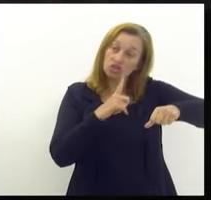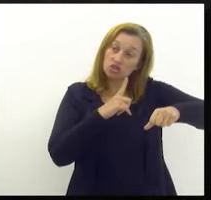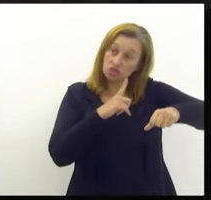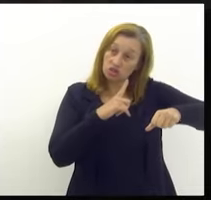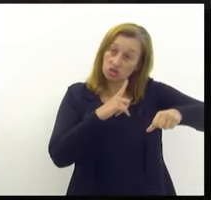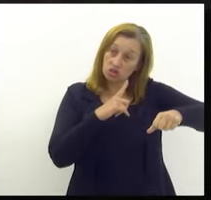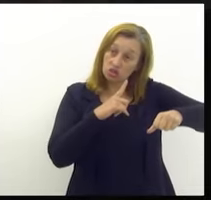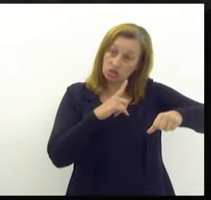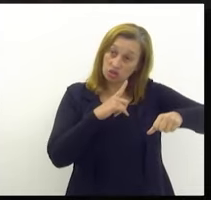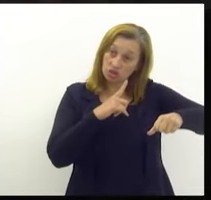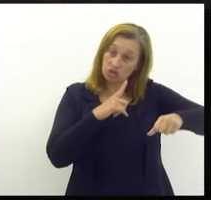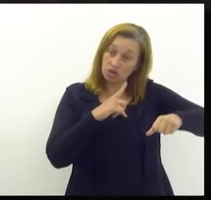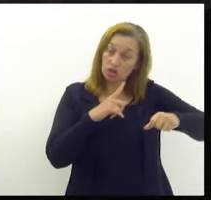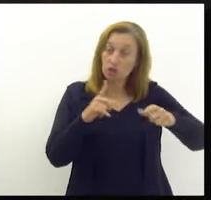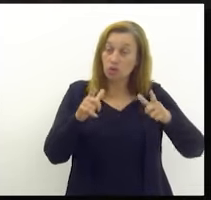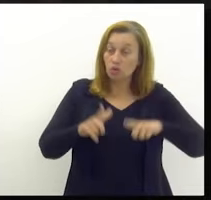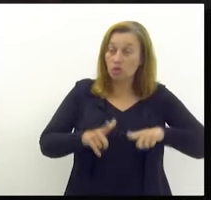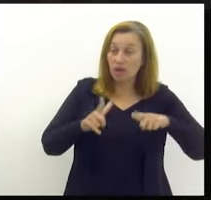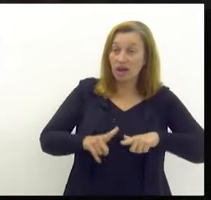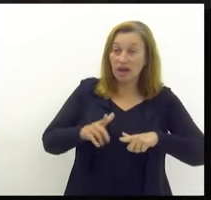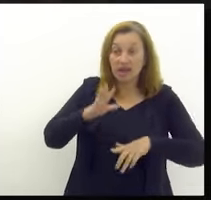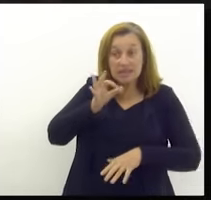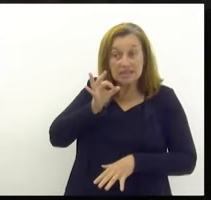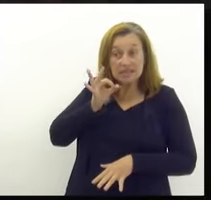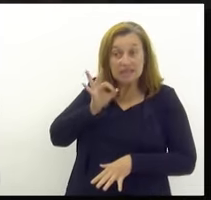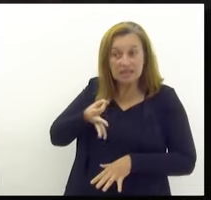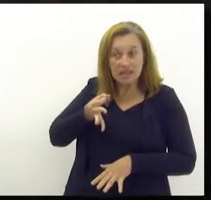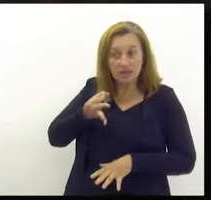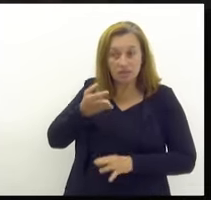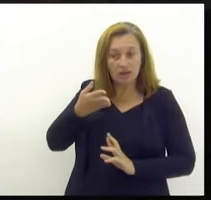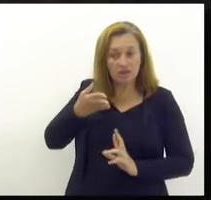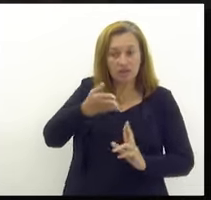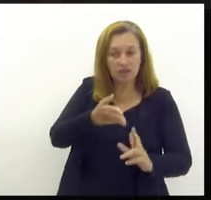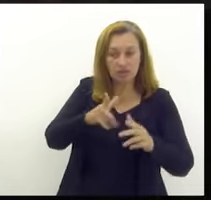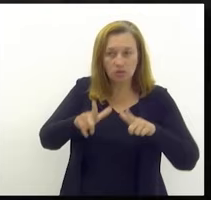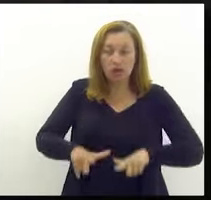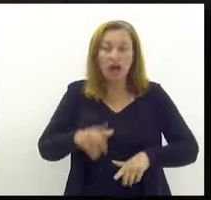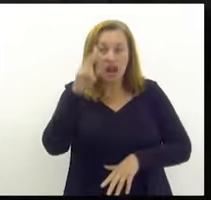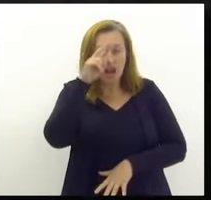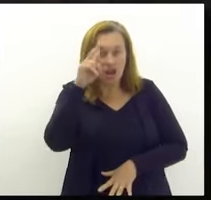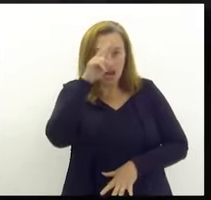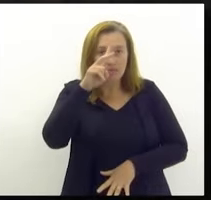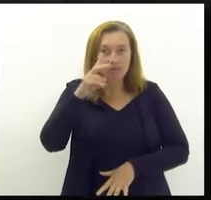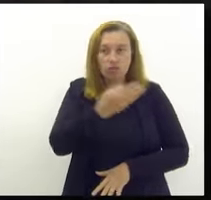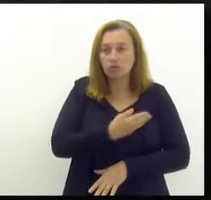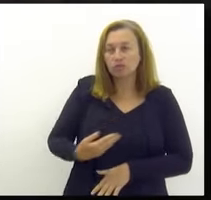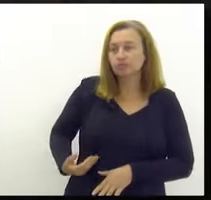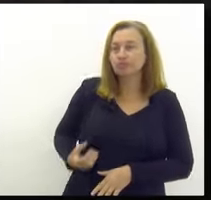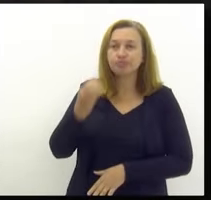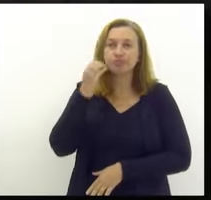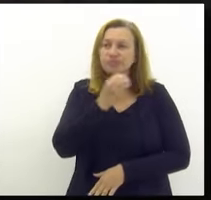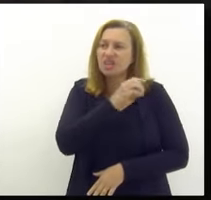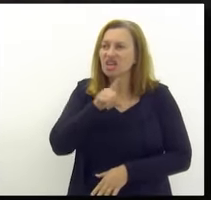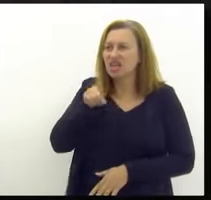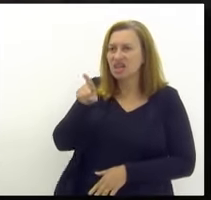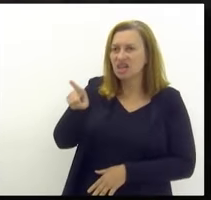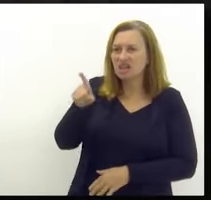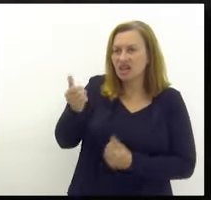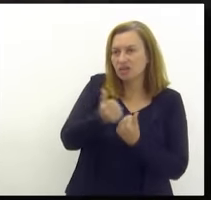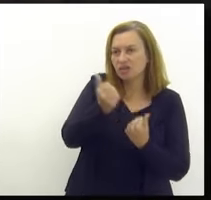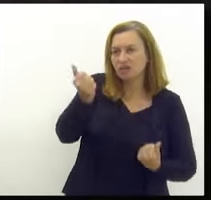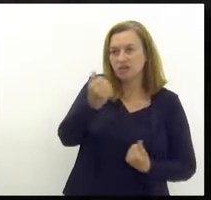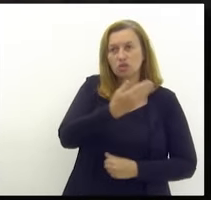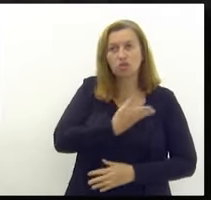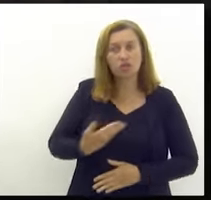endereços específicos é importante que a gente lembre ao Governador Cláudio Castro que ele era então